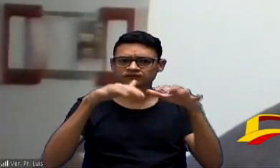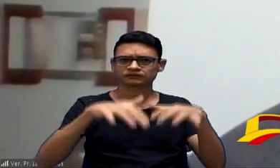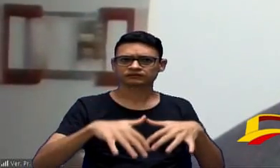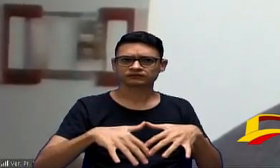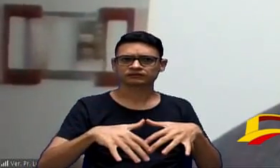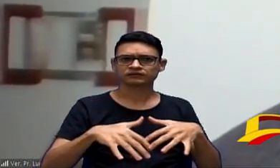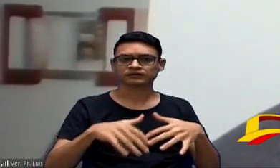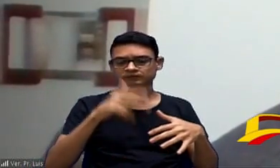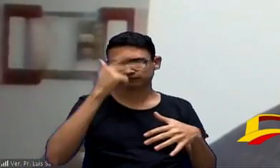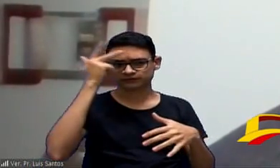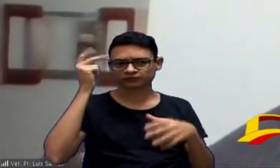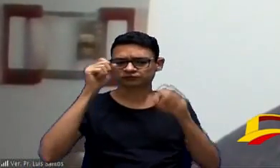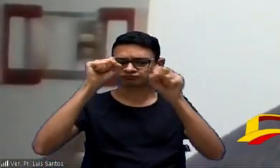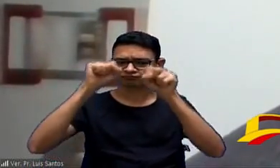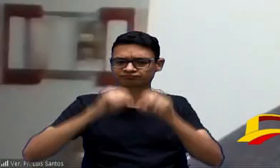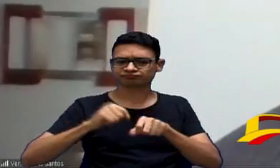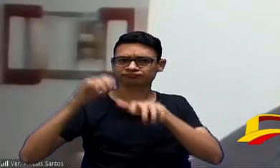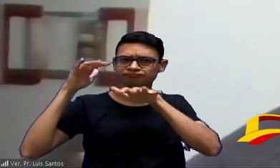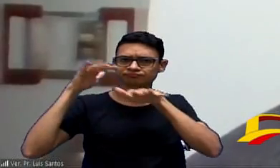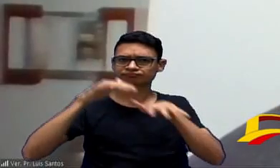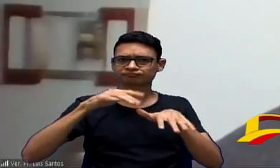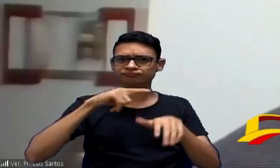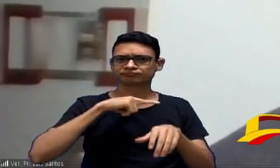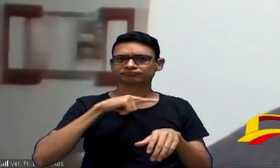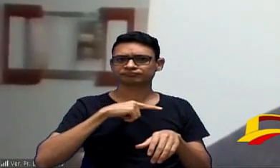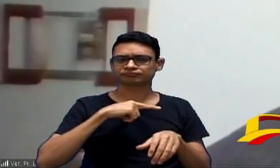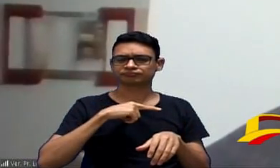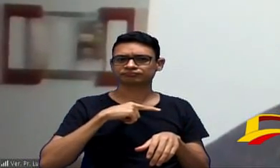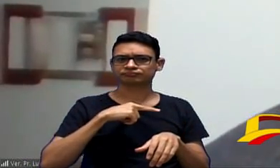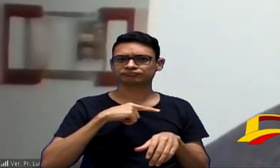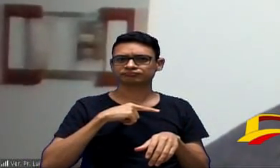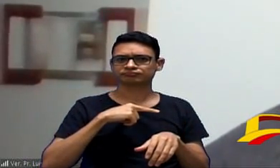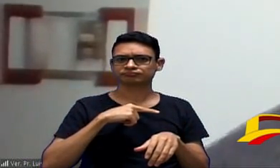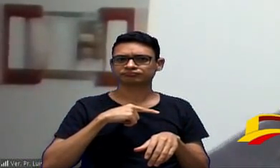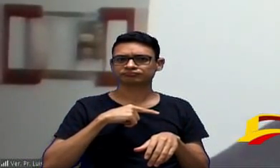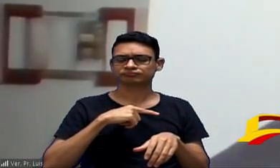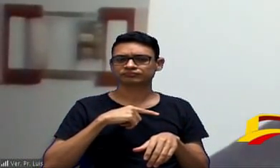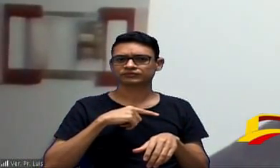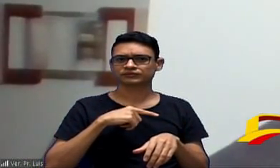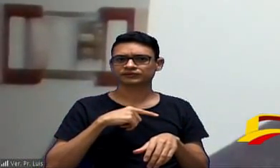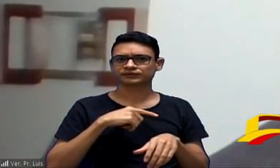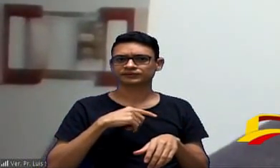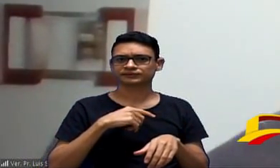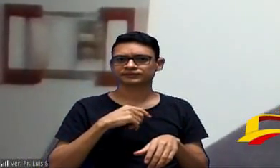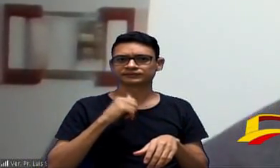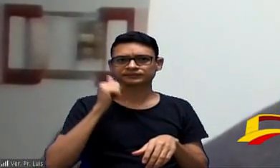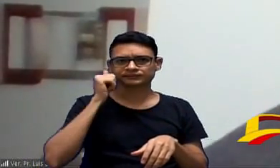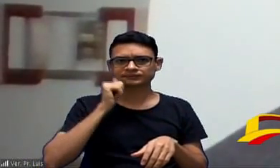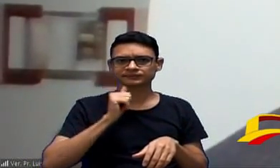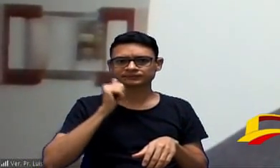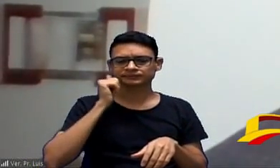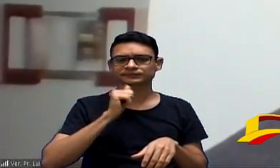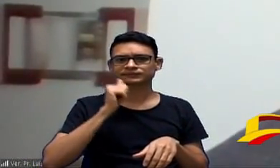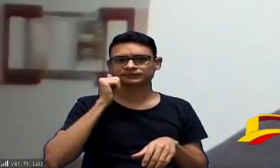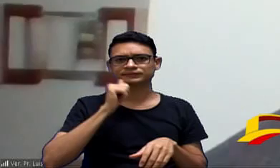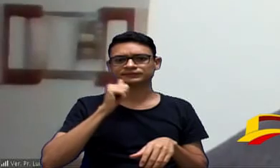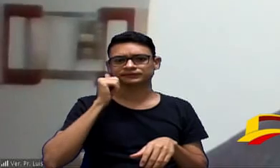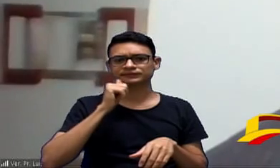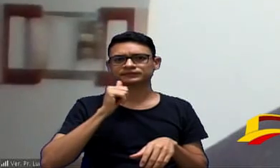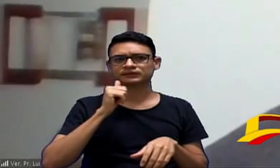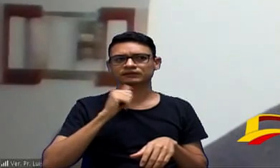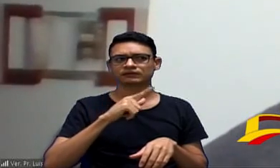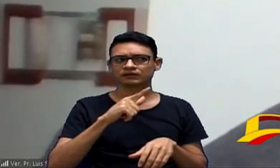podem testemunhar isso. Inclusive a doutora, parece-me que é Jussara, né, que ela é ativista da Casa Animal, da